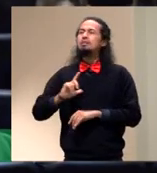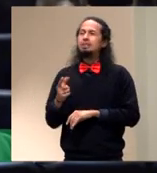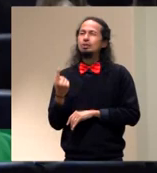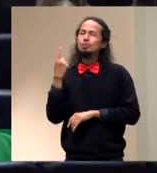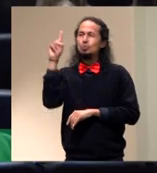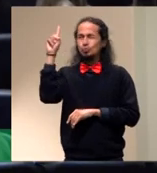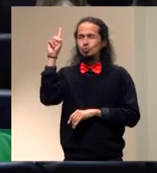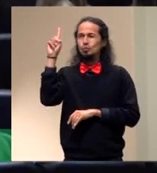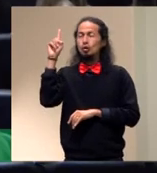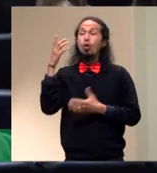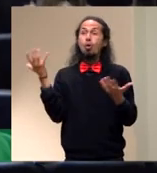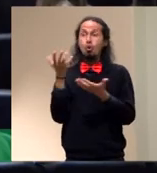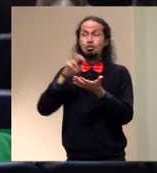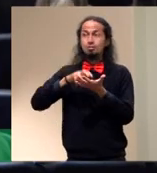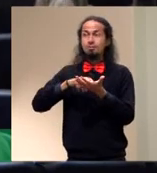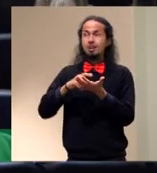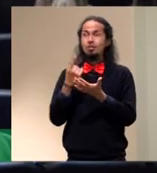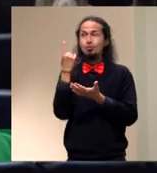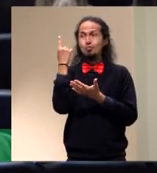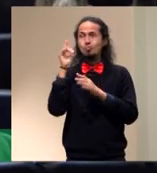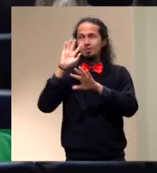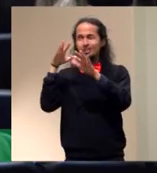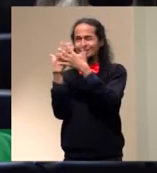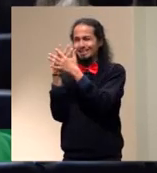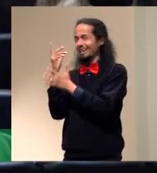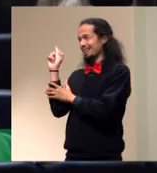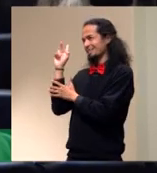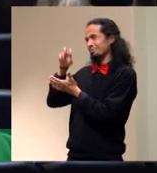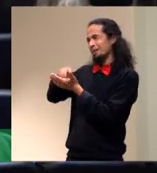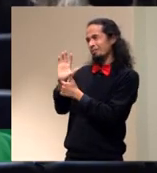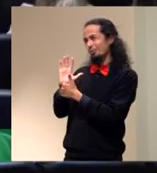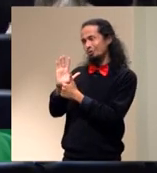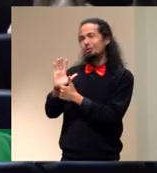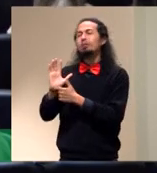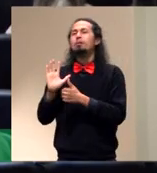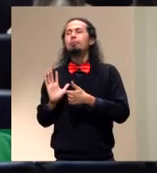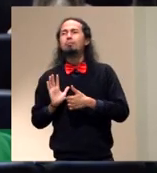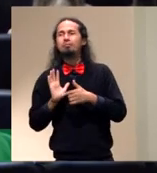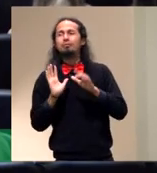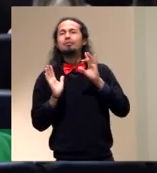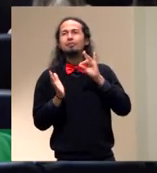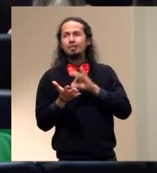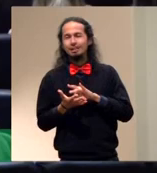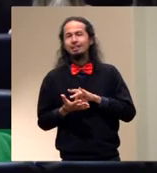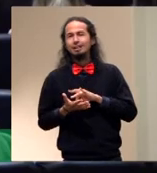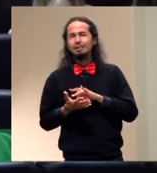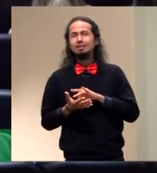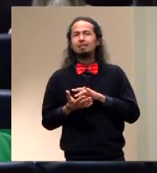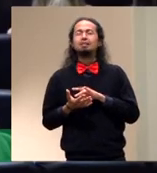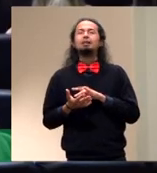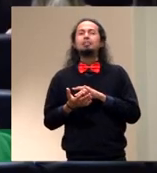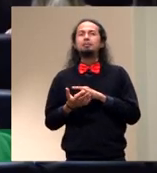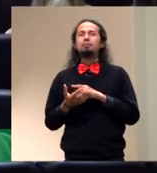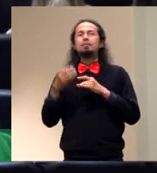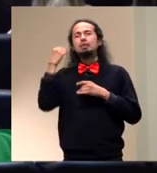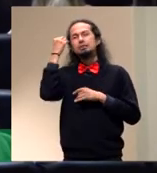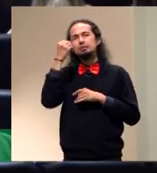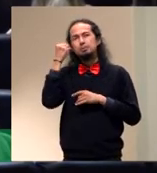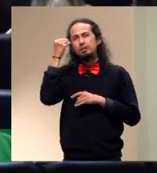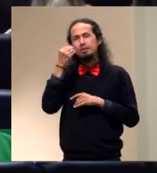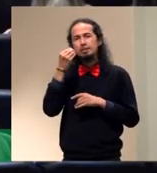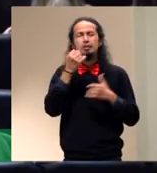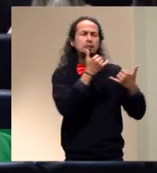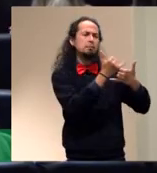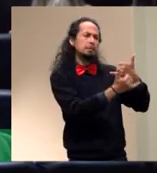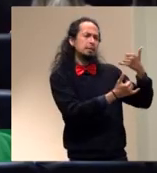pela manhã, com a circularidade, né, que mostrava aí a experiência educativa no centro, a brincadeira, a